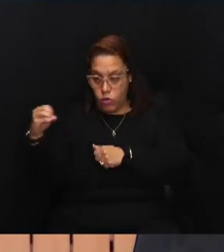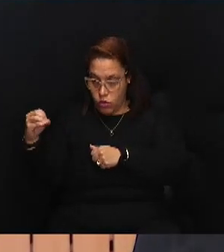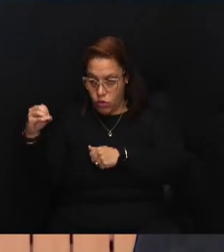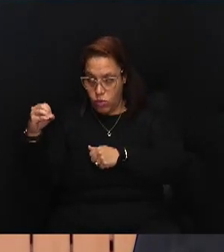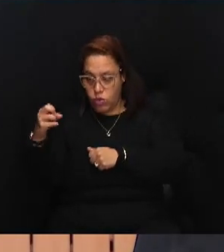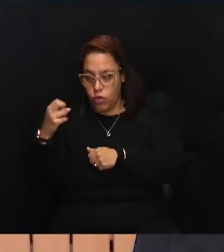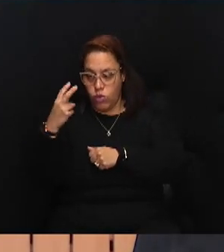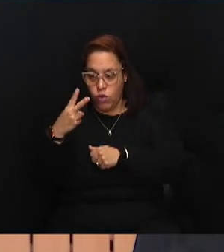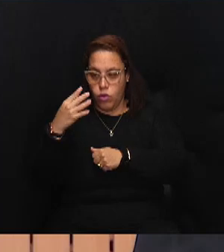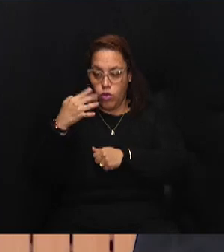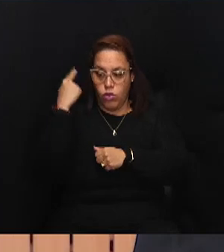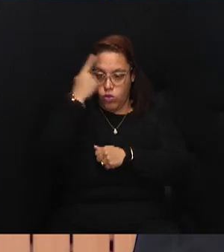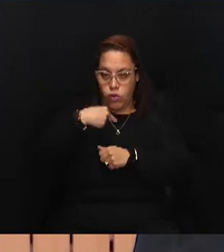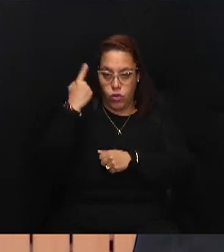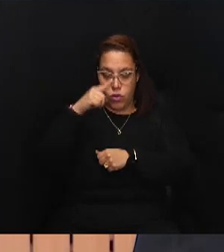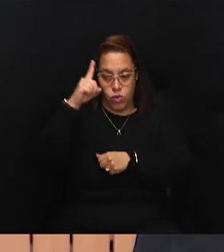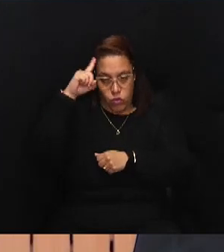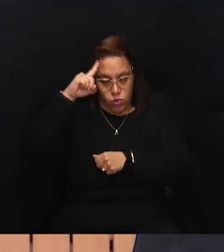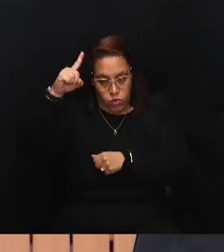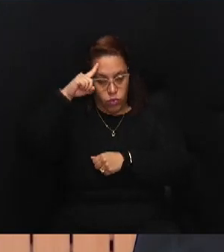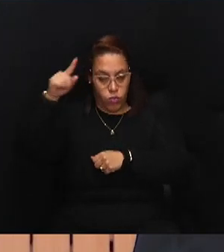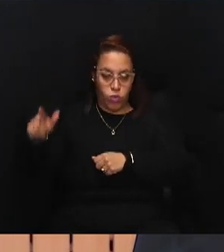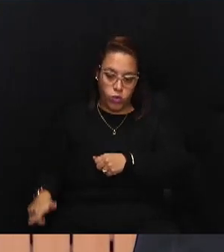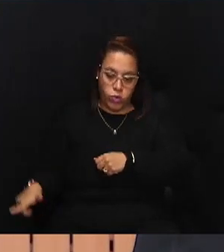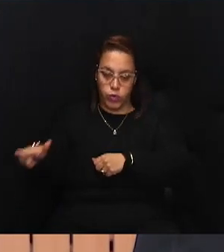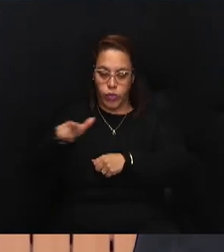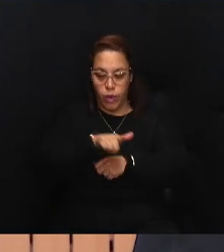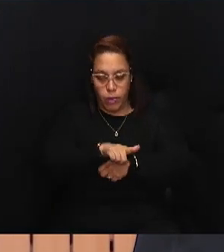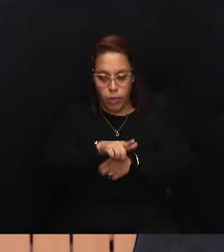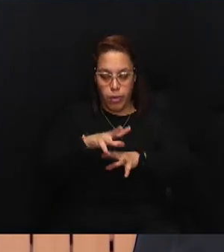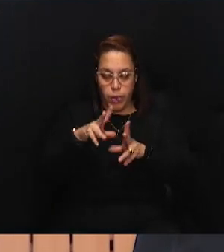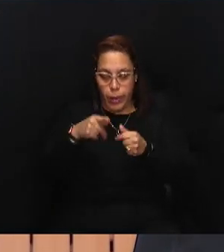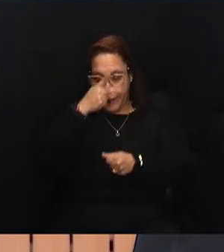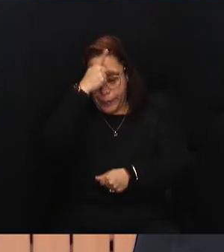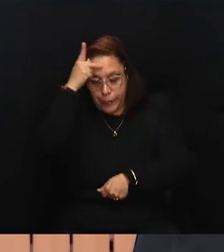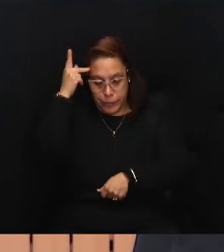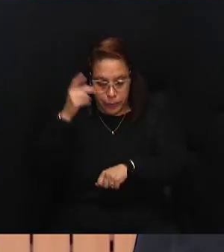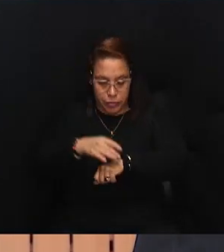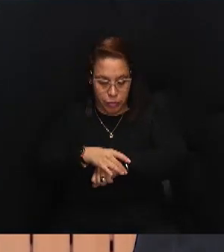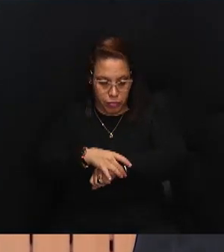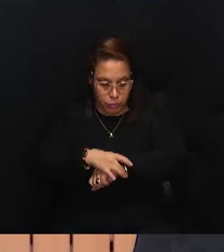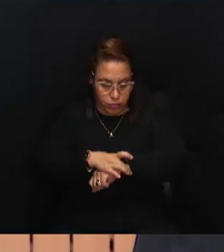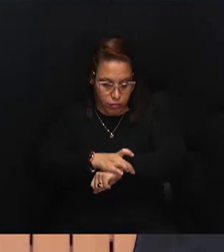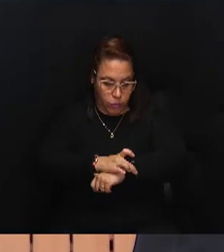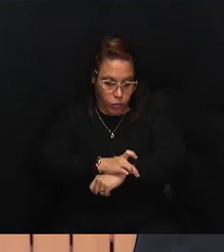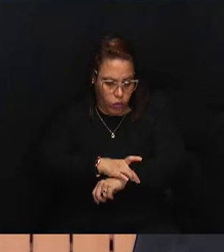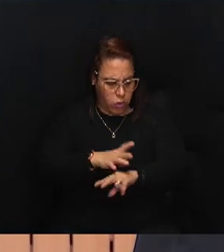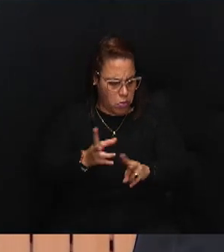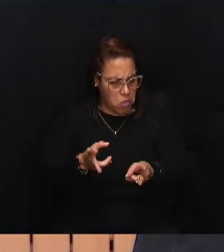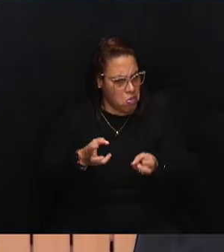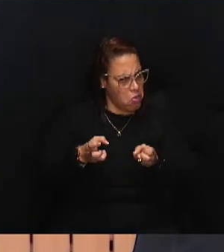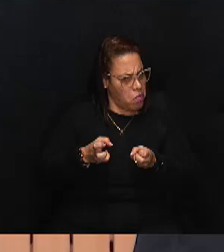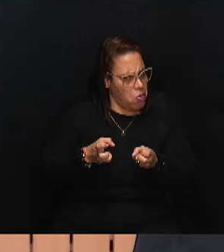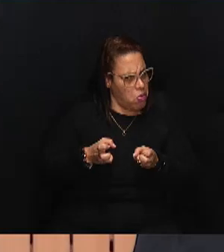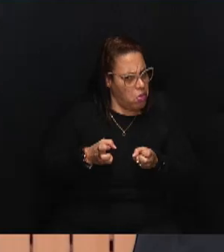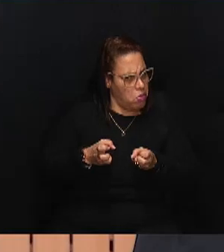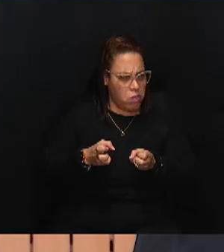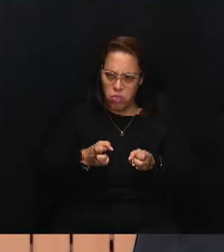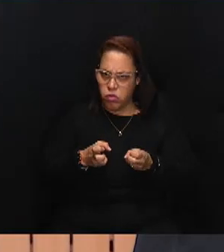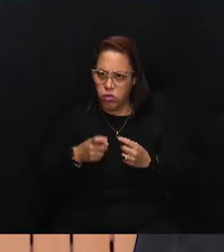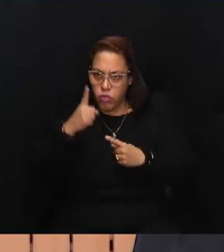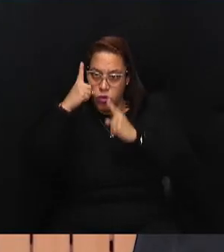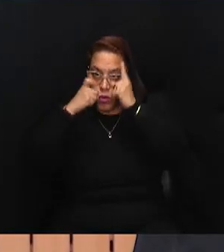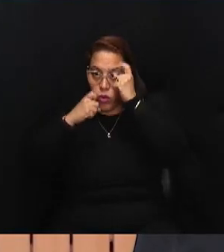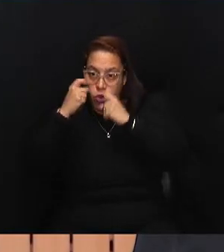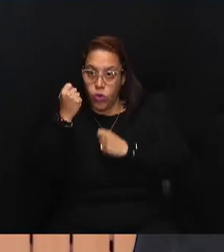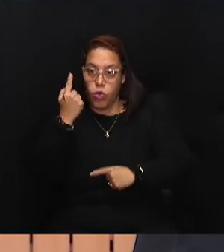horas por dia, todos os dias da semana. Então, as pessoas que notar aí ou forem vítima de